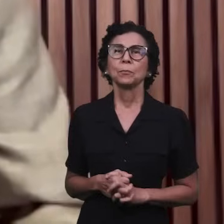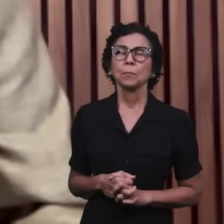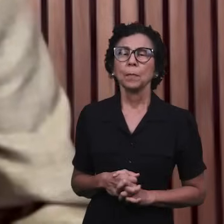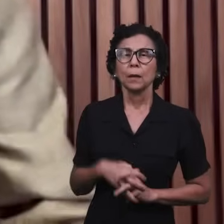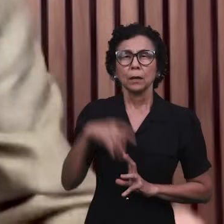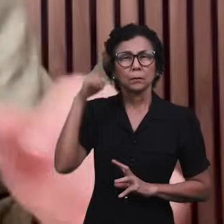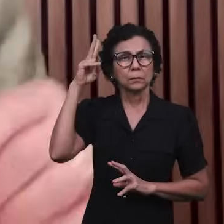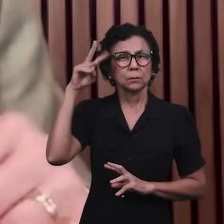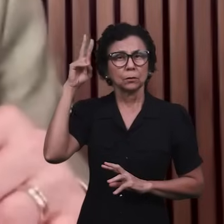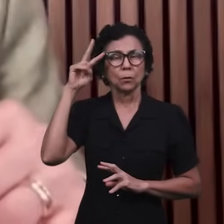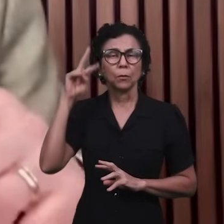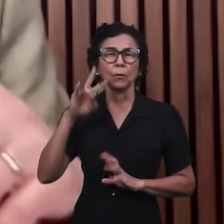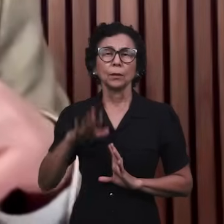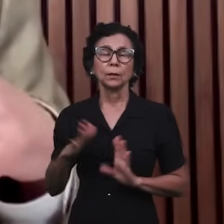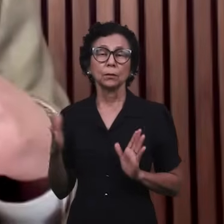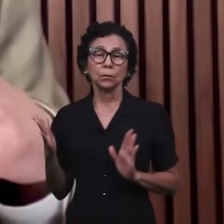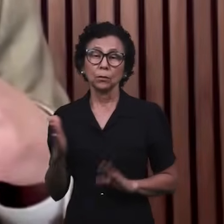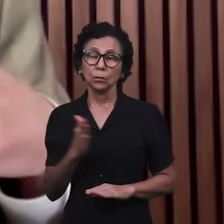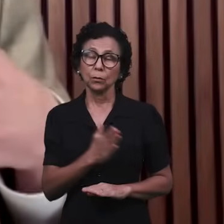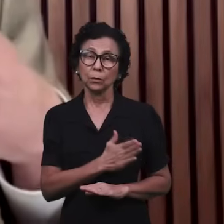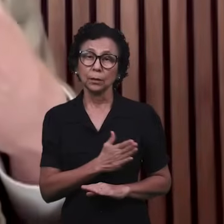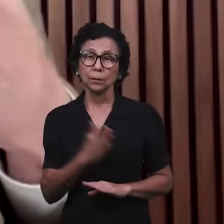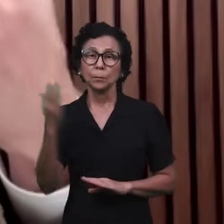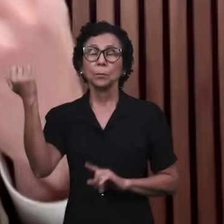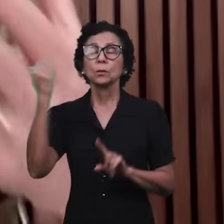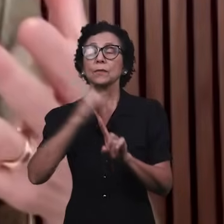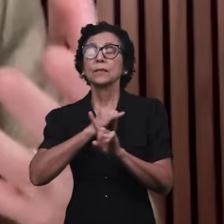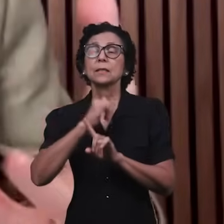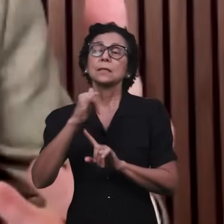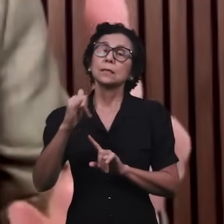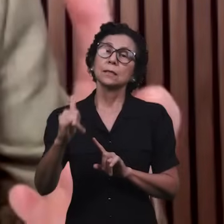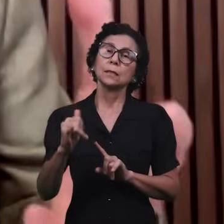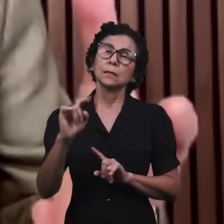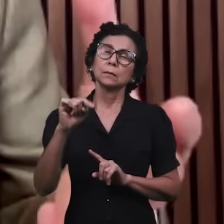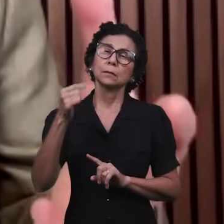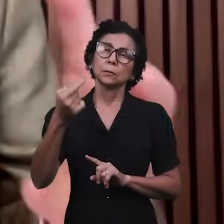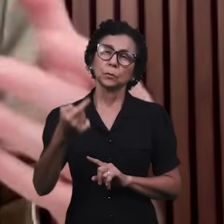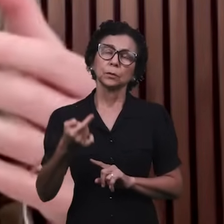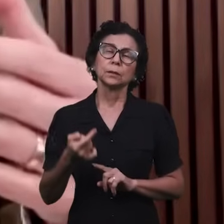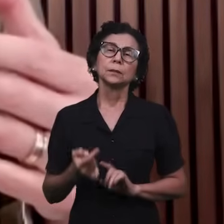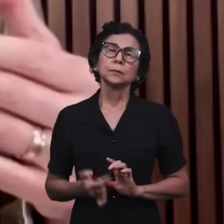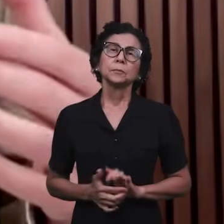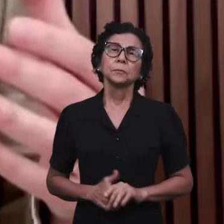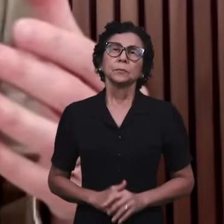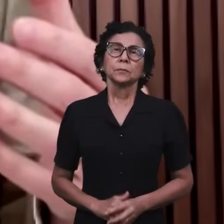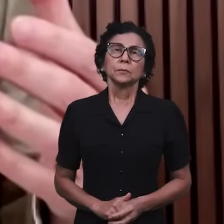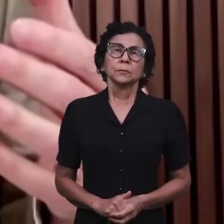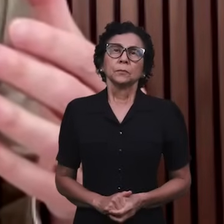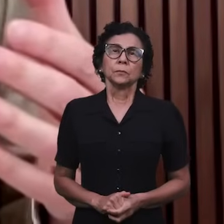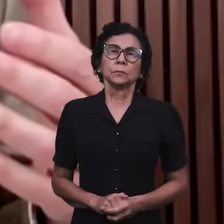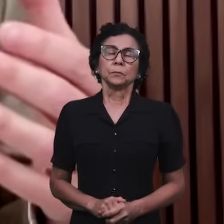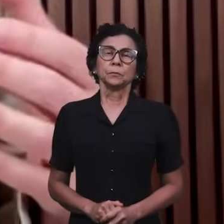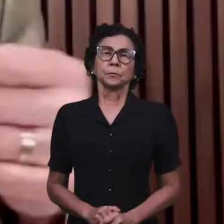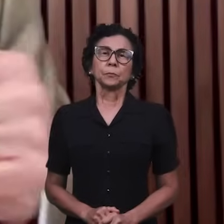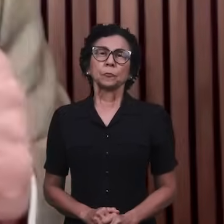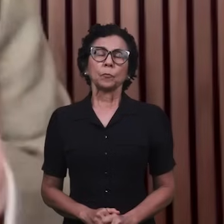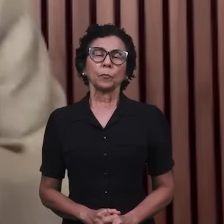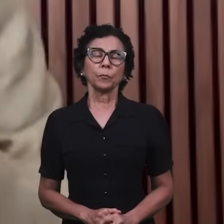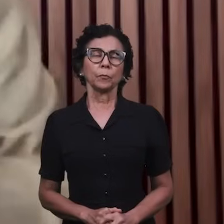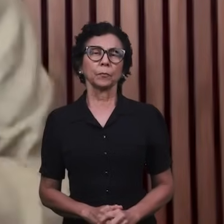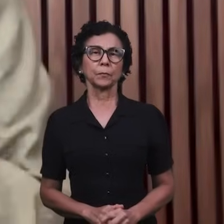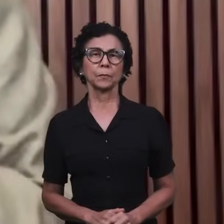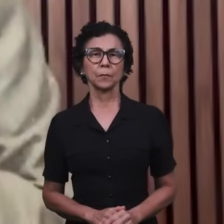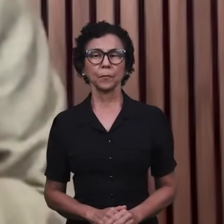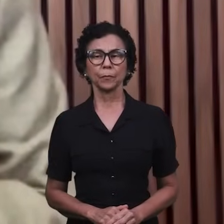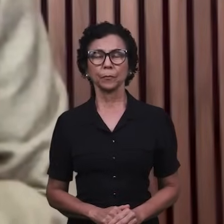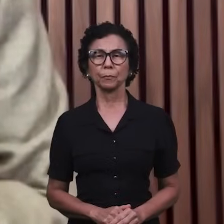forma, pastor Antônio Carlos, Perfeitamente. sendo que a parte profética a gente pode entrar mais adiante, não é verdade? Sim.